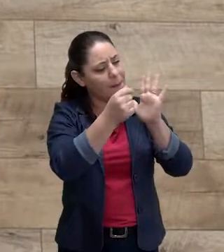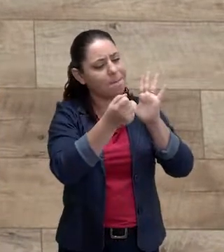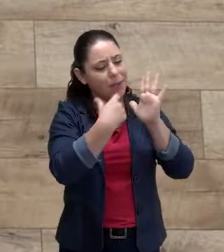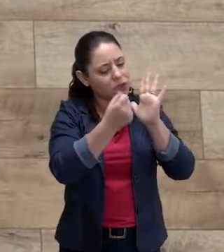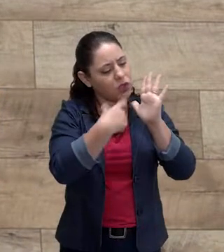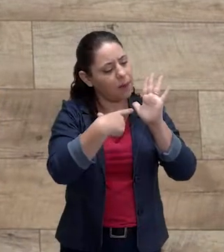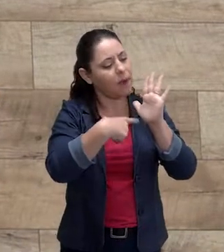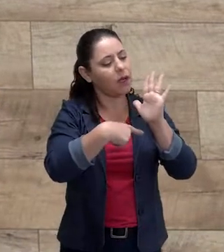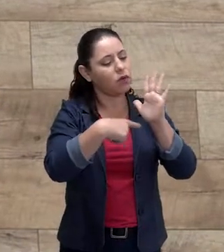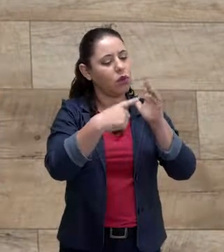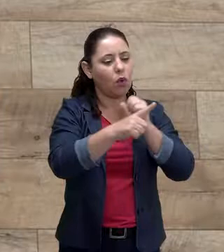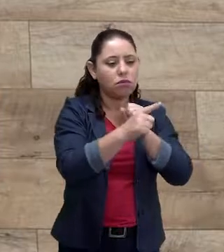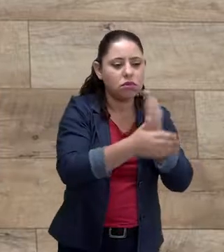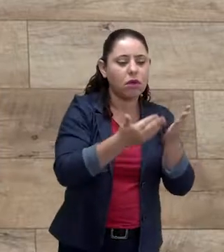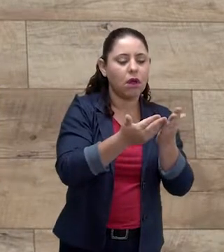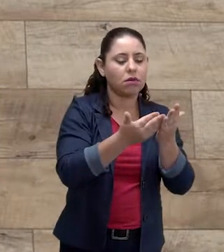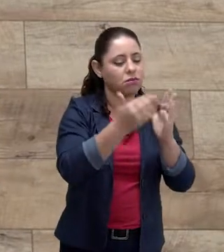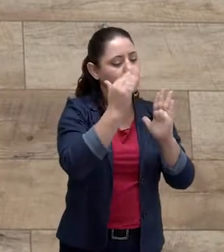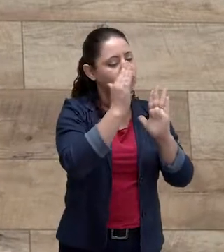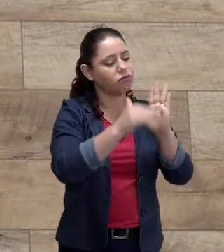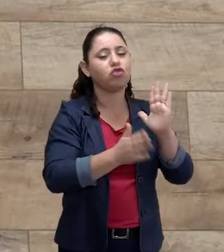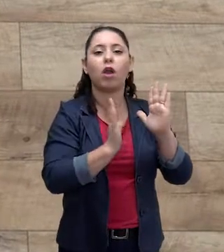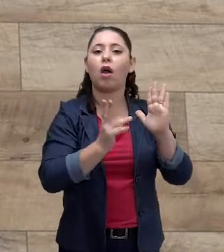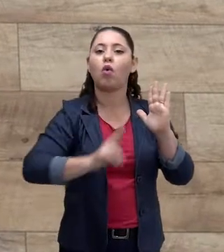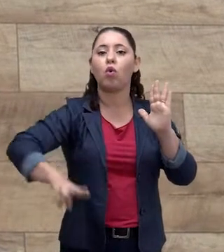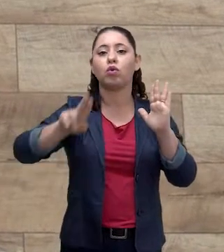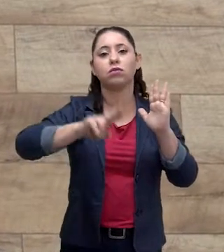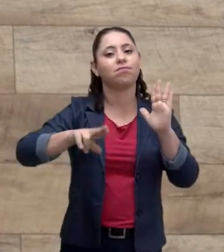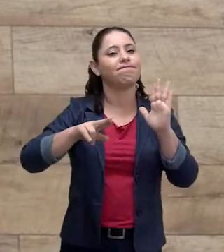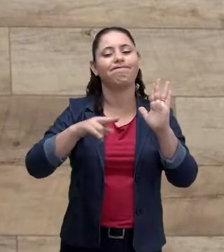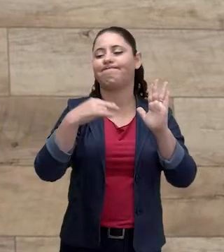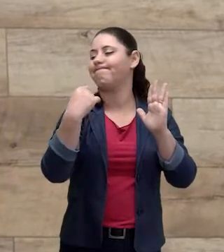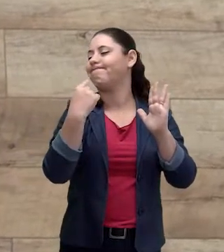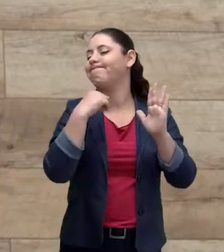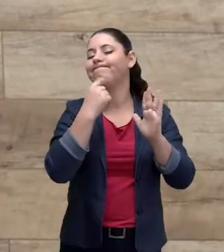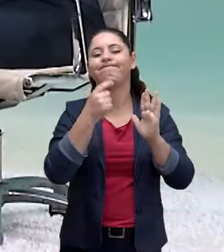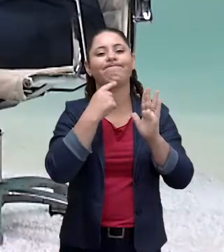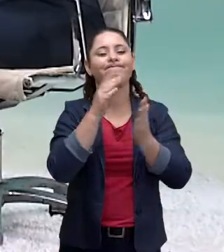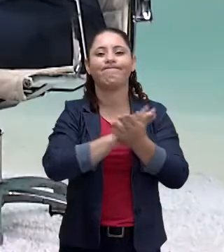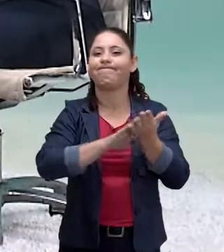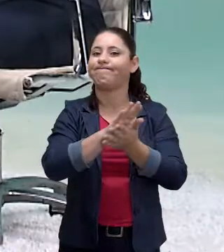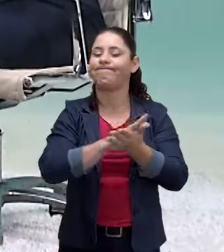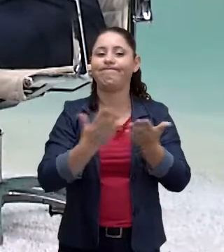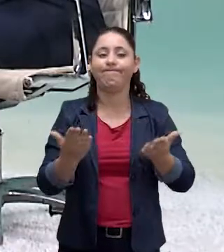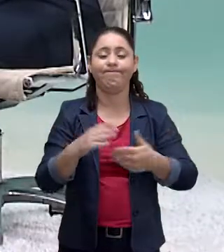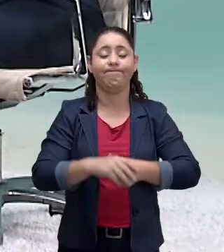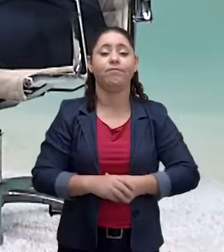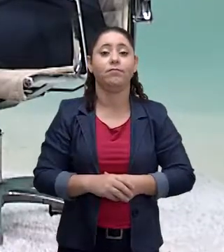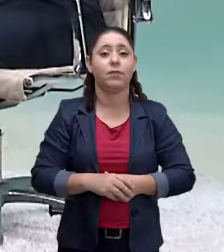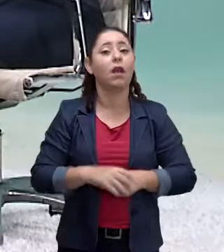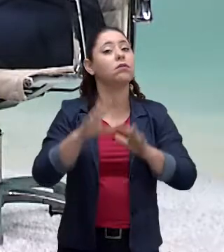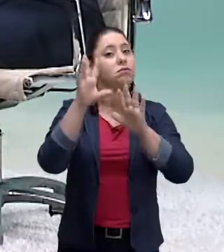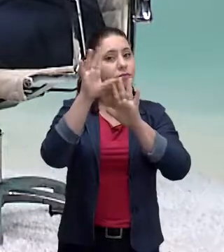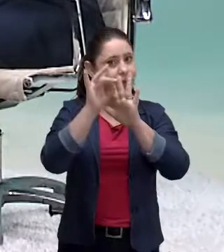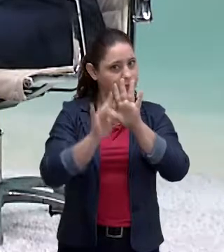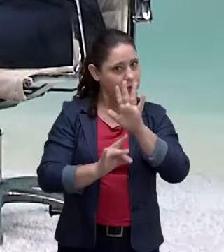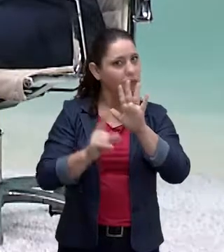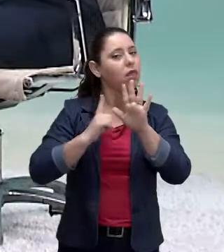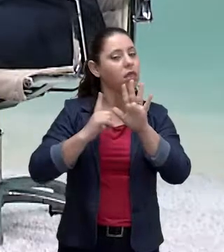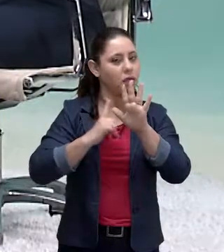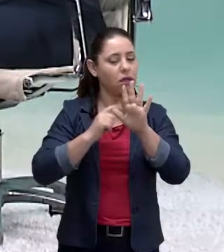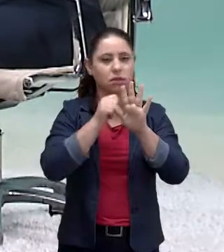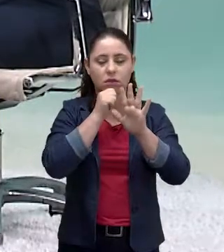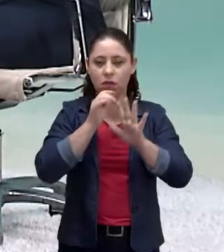medicação, para aquela doença, já foi utilizada e não surtiu efeito. Esses requisitos, eles